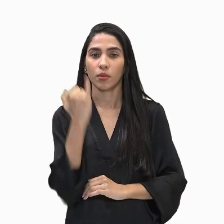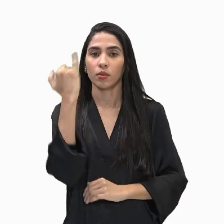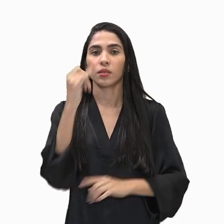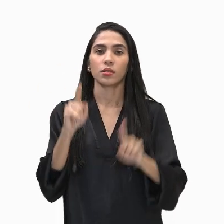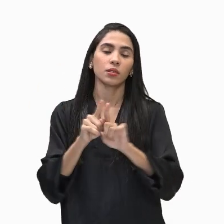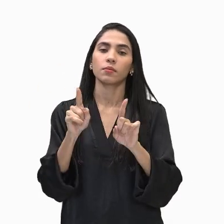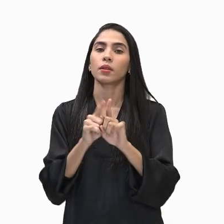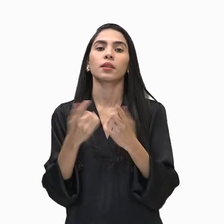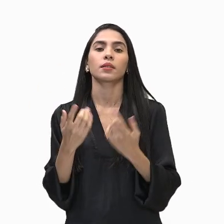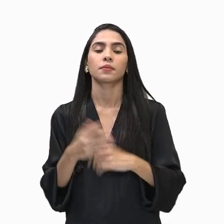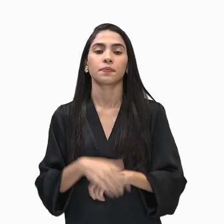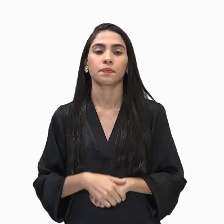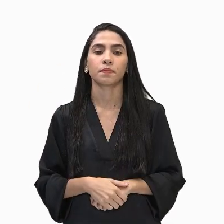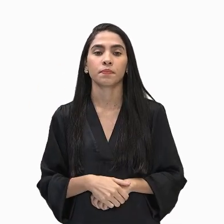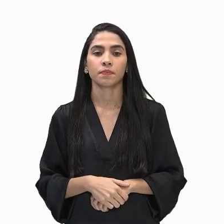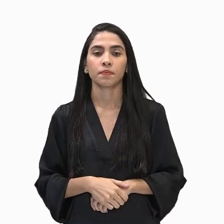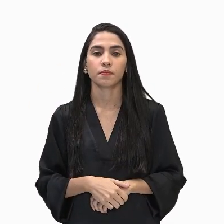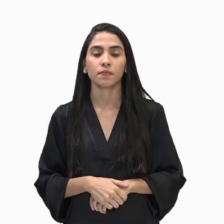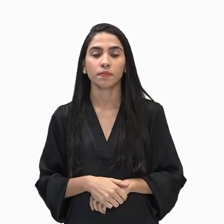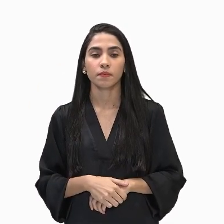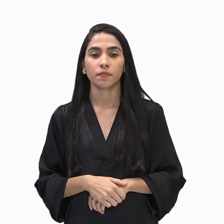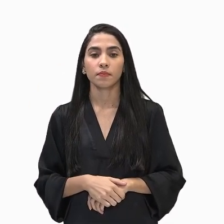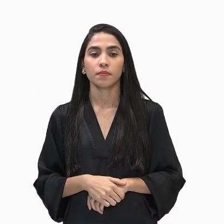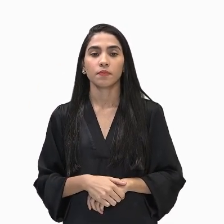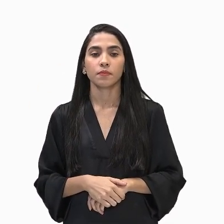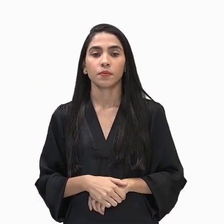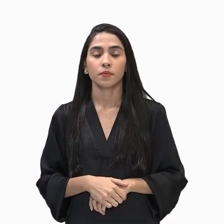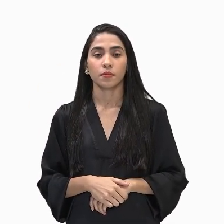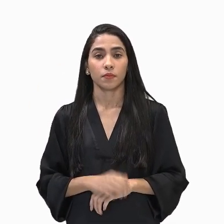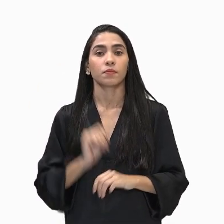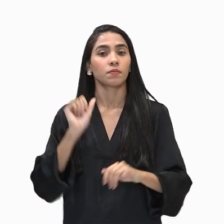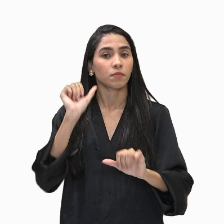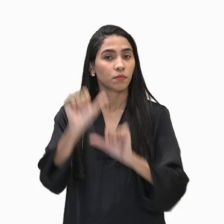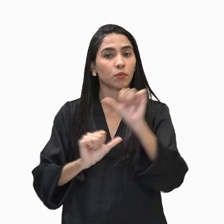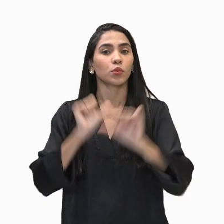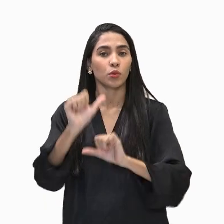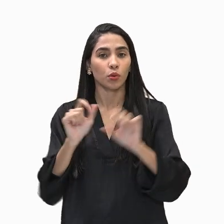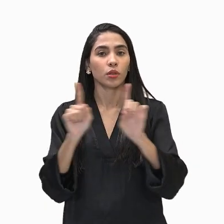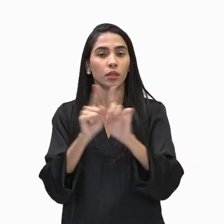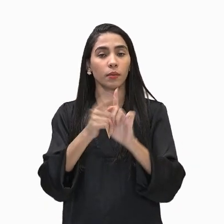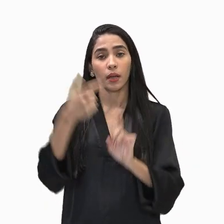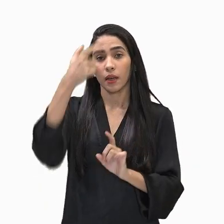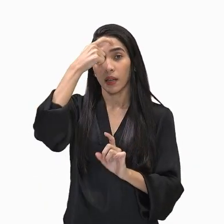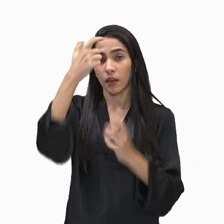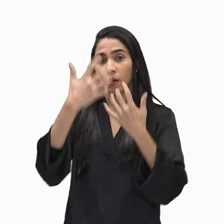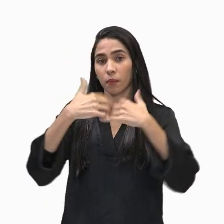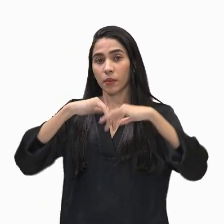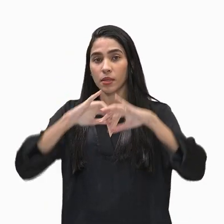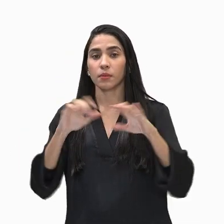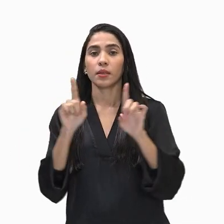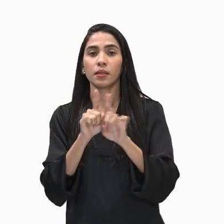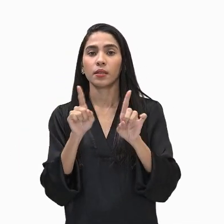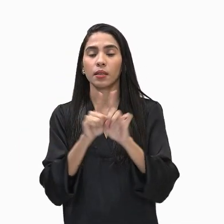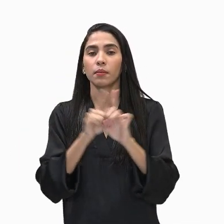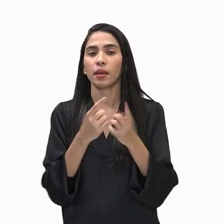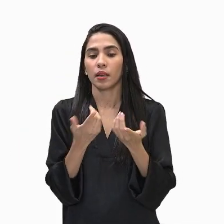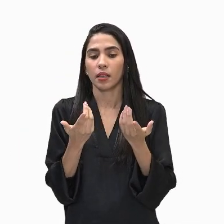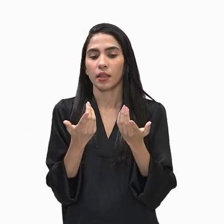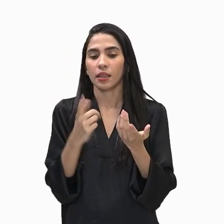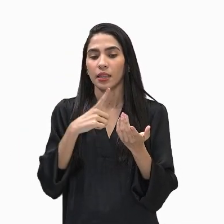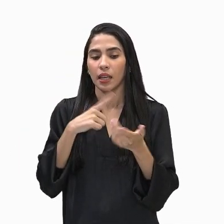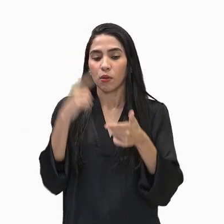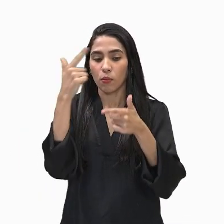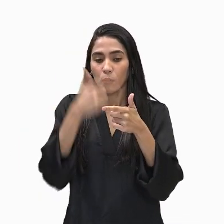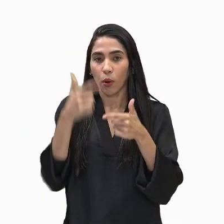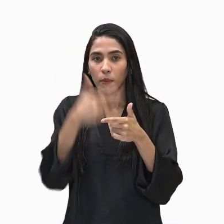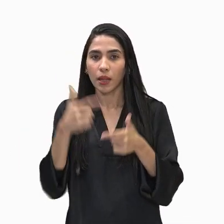desse período aí, tá? Que mudou o pensamento e dá uma crise na